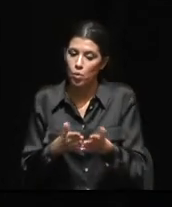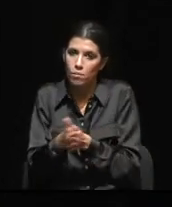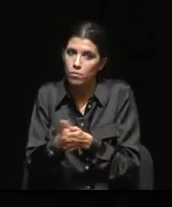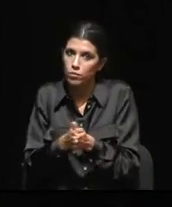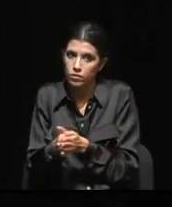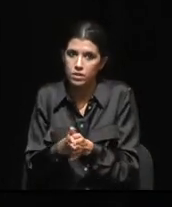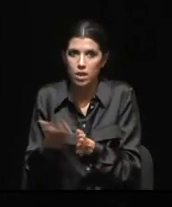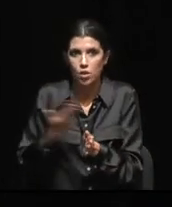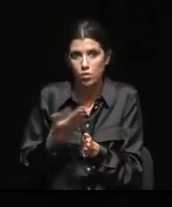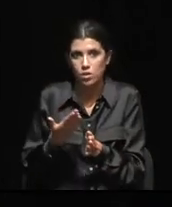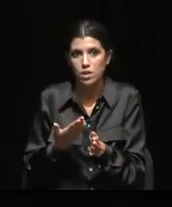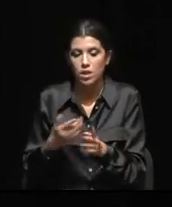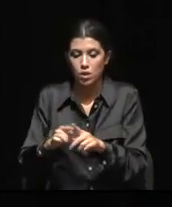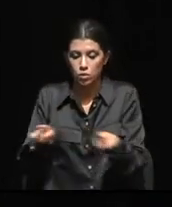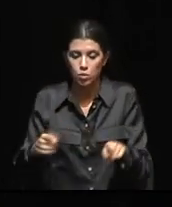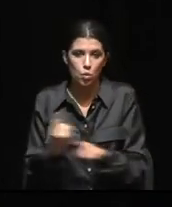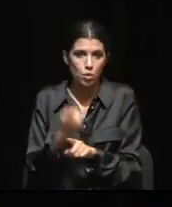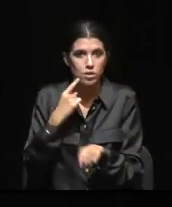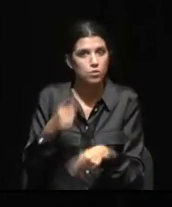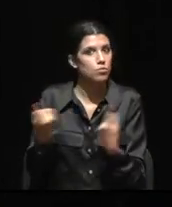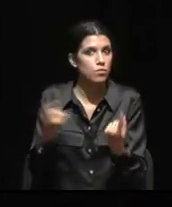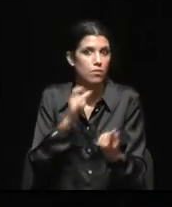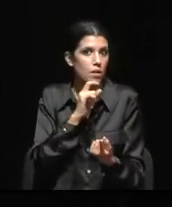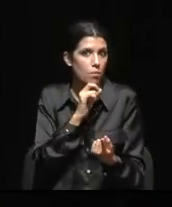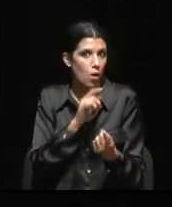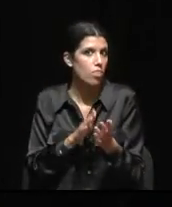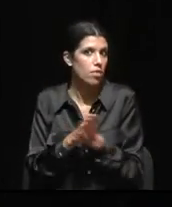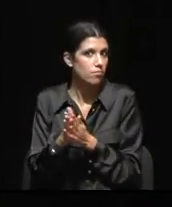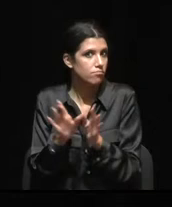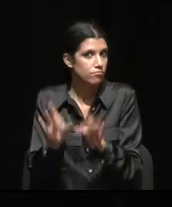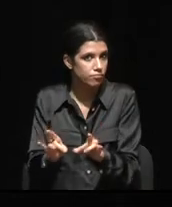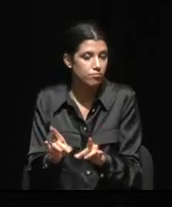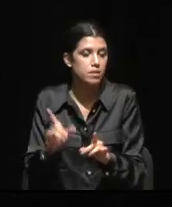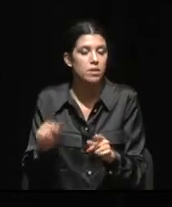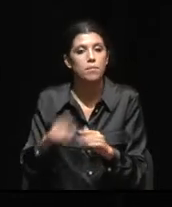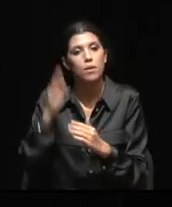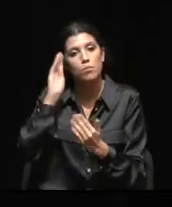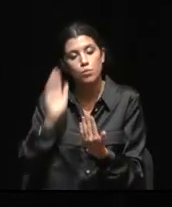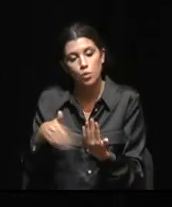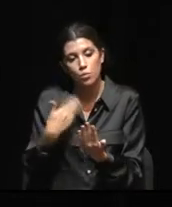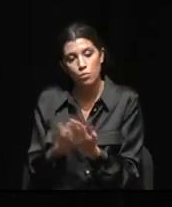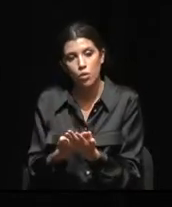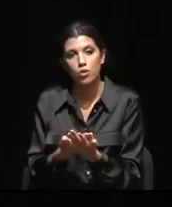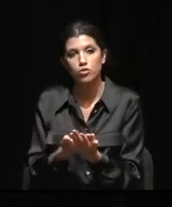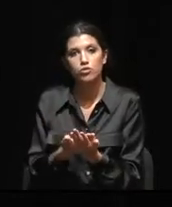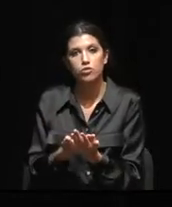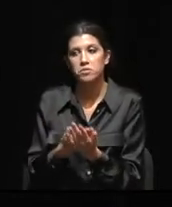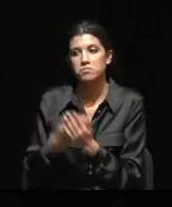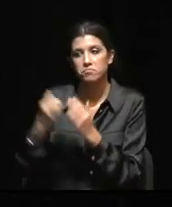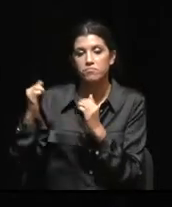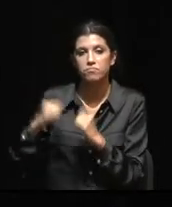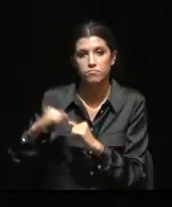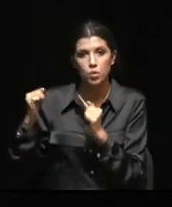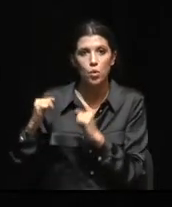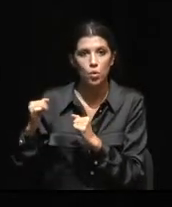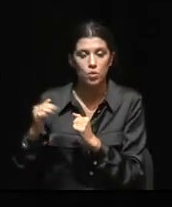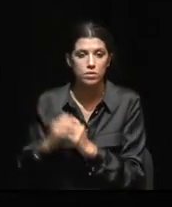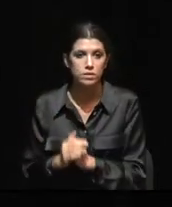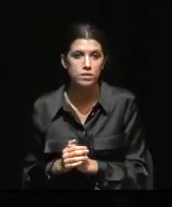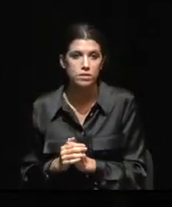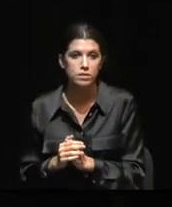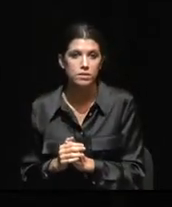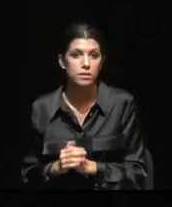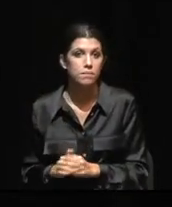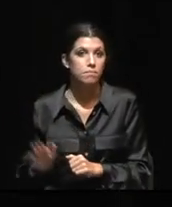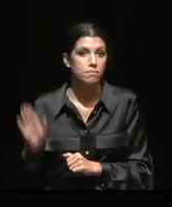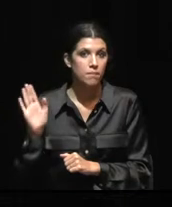o direito de utilizarem bens públicos e nesse sentido acompanhamos a proposta como contributo da iniciativa Liberal